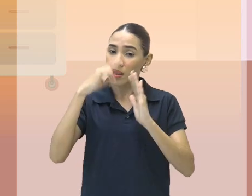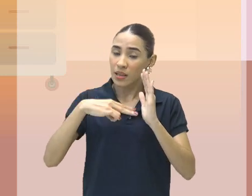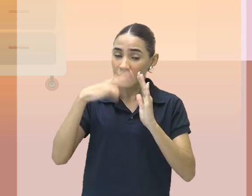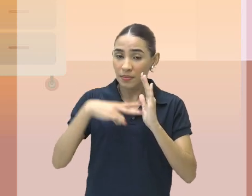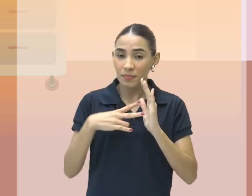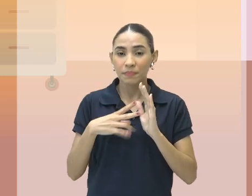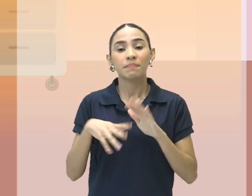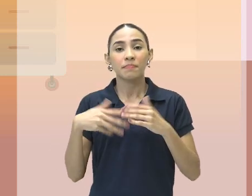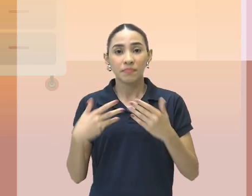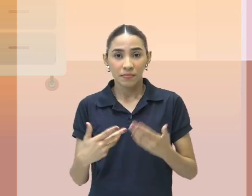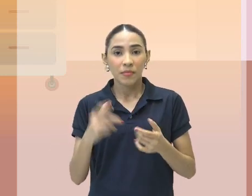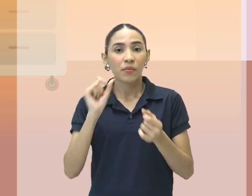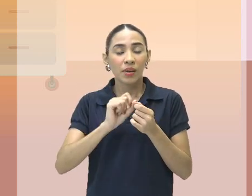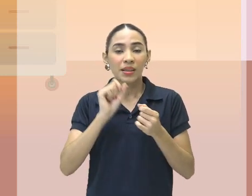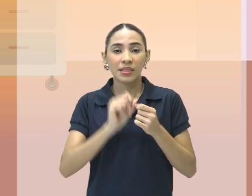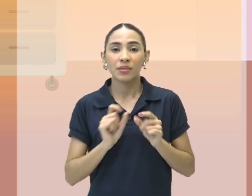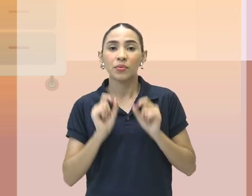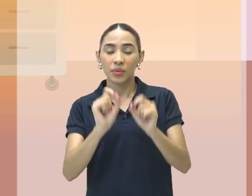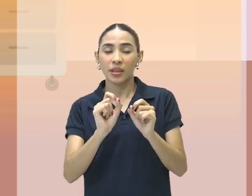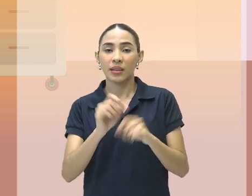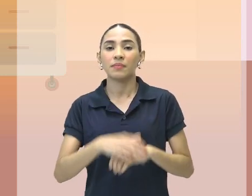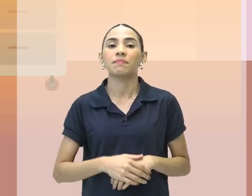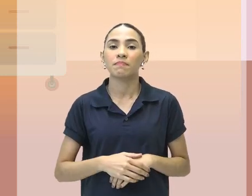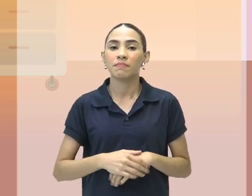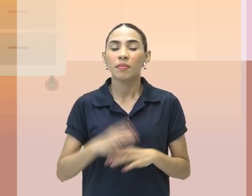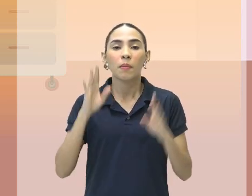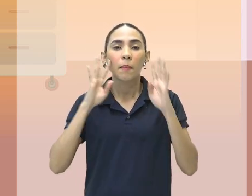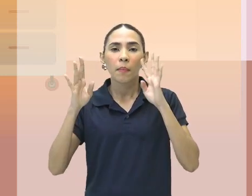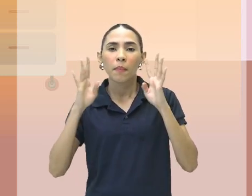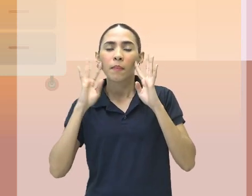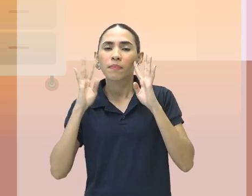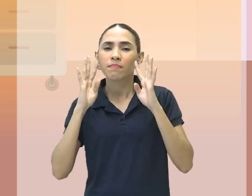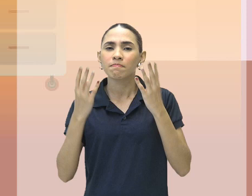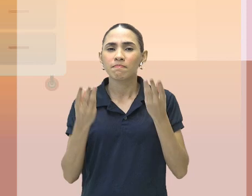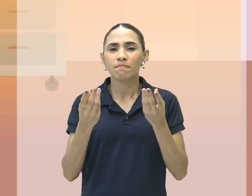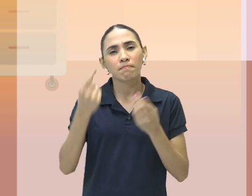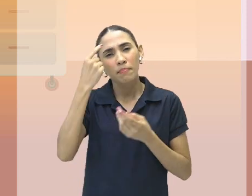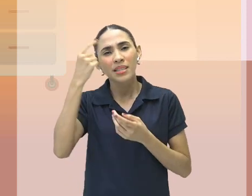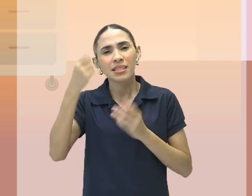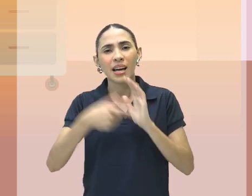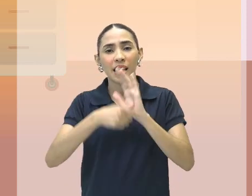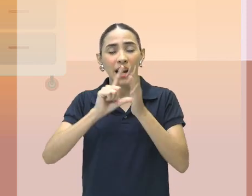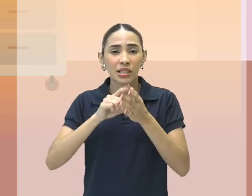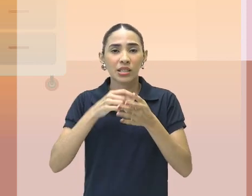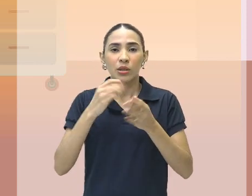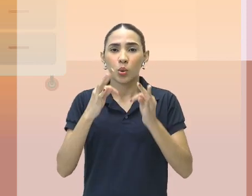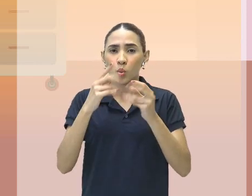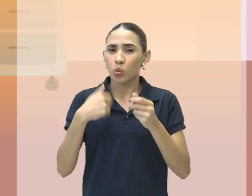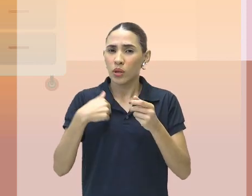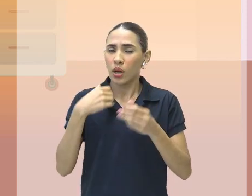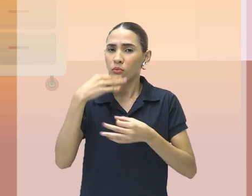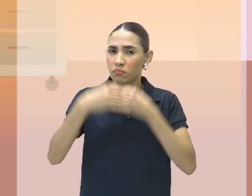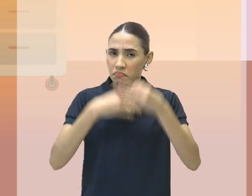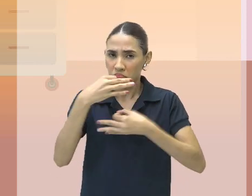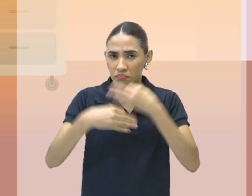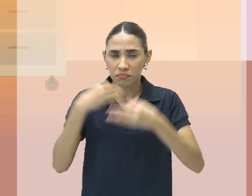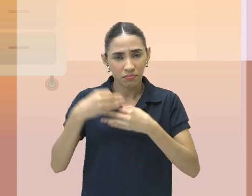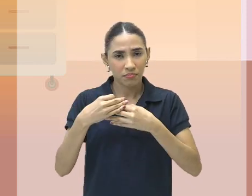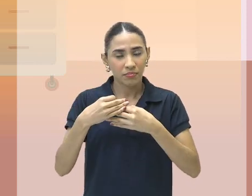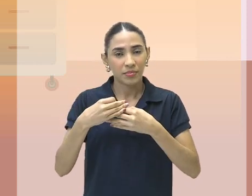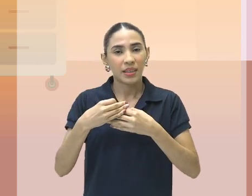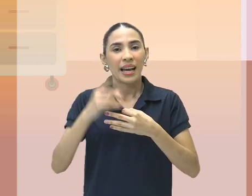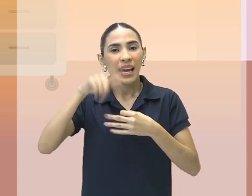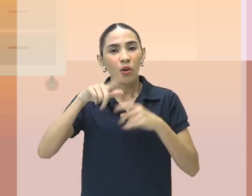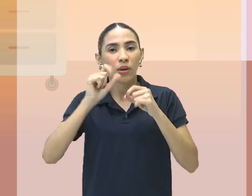falar para vocês, fazendo-o ir além do que não está escrito. Tudo que eu comentei com vocês aqui está além, né, do que está escrito. Foi